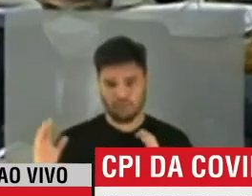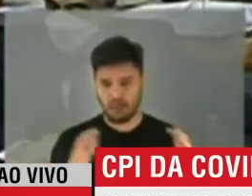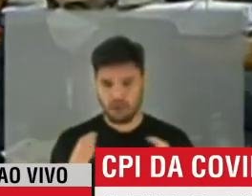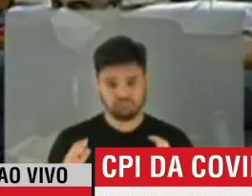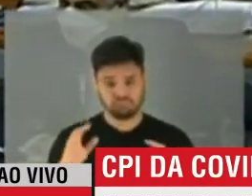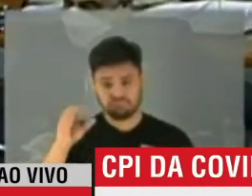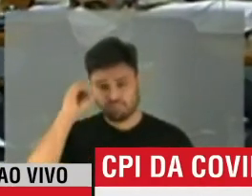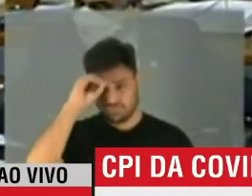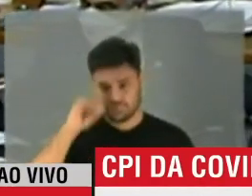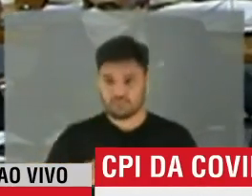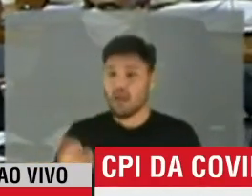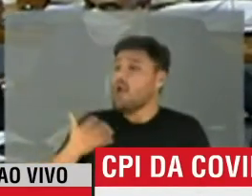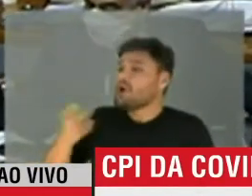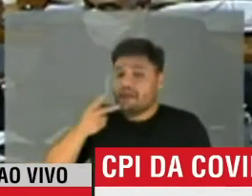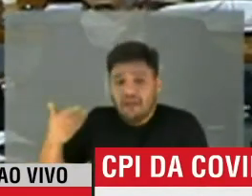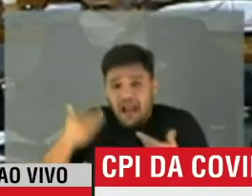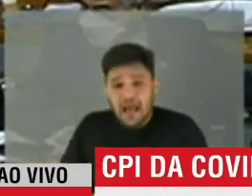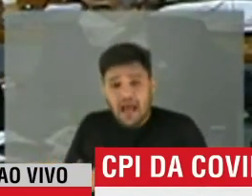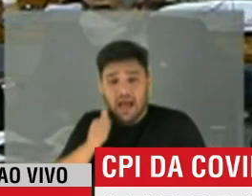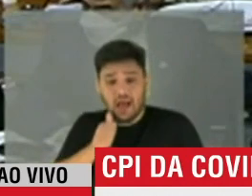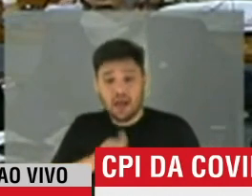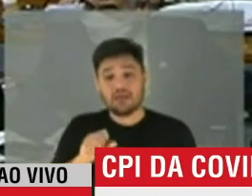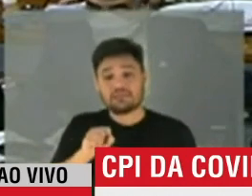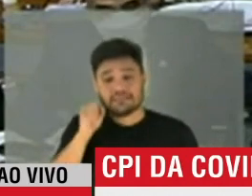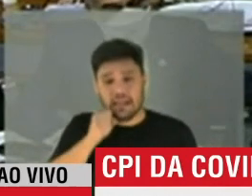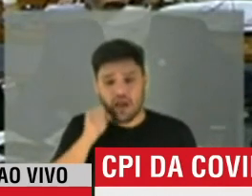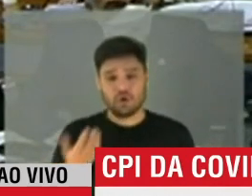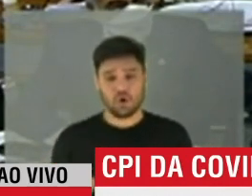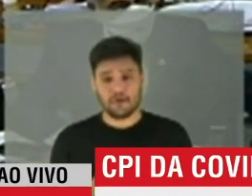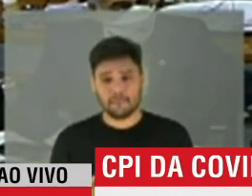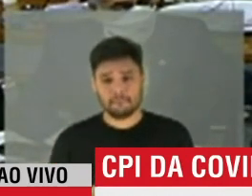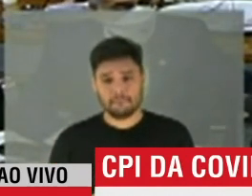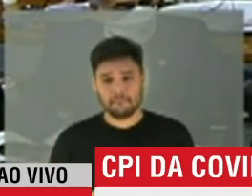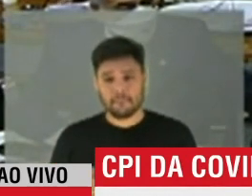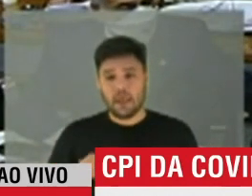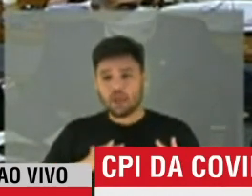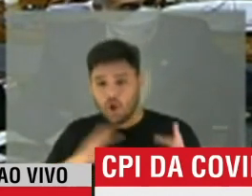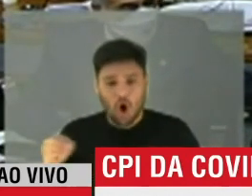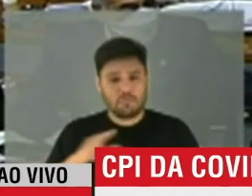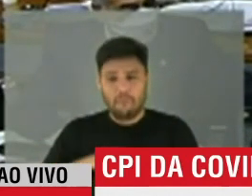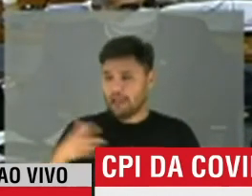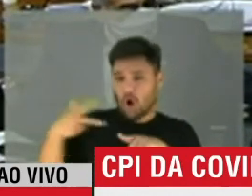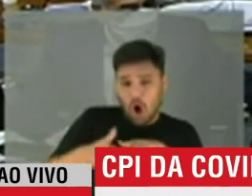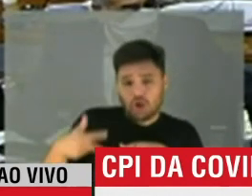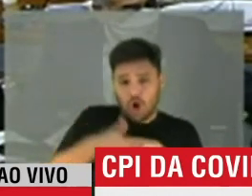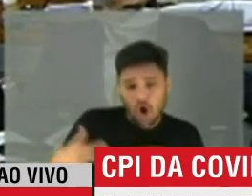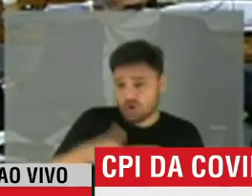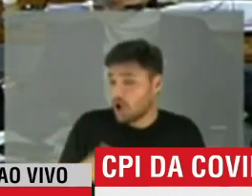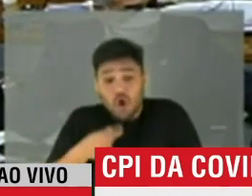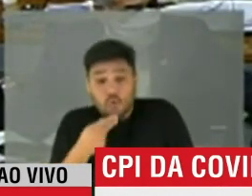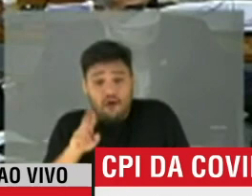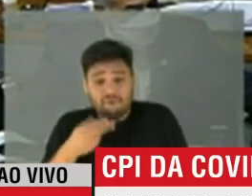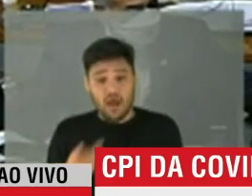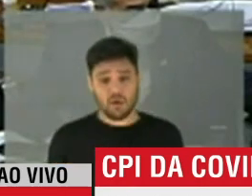sustentar... Eu gostaria de falar depois do senhor, por favor. Sim, mas tem um ato em curso. Mas se a gente... Tem um ato em curso aqui, que é uma ilegalidade. Se toda hora eu interromper, eu nunca vou